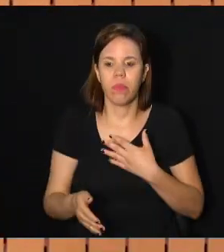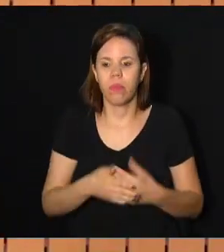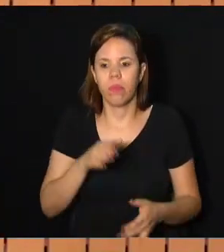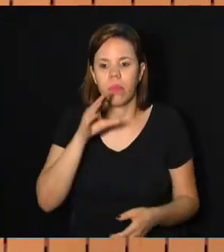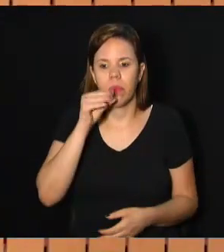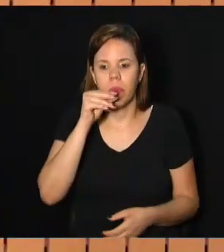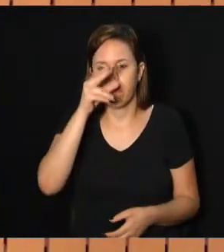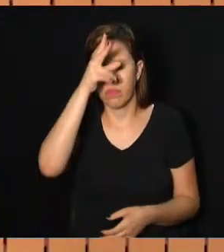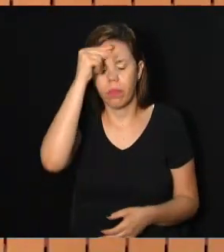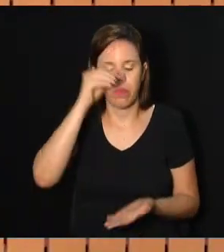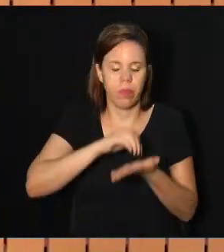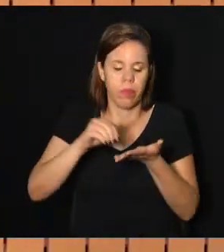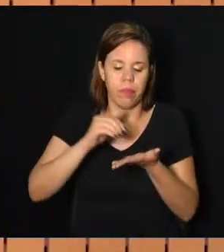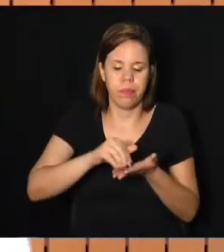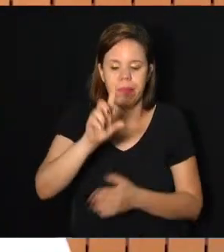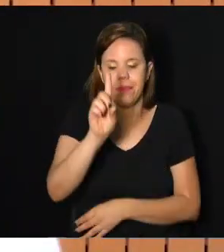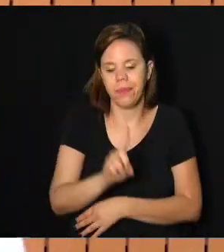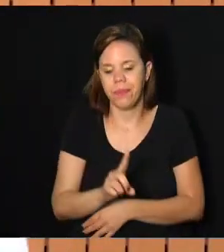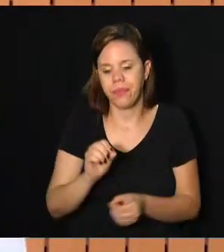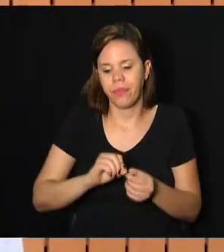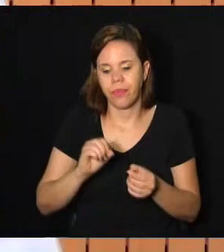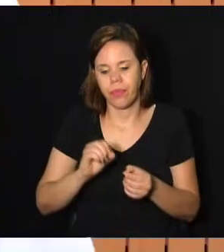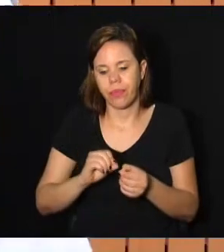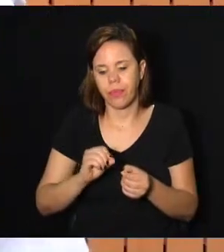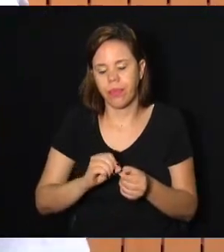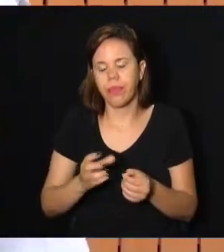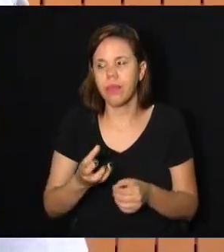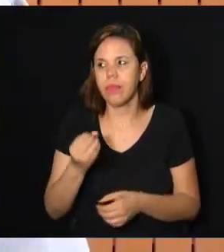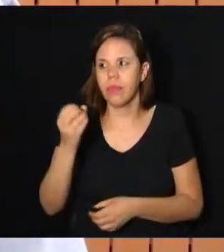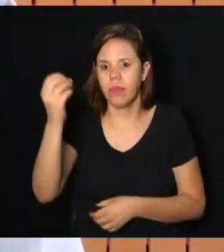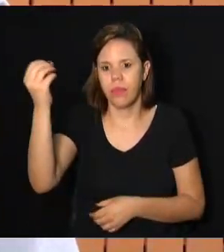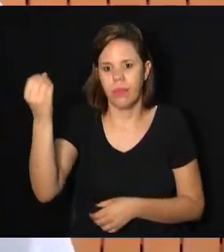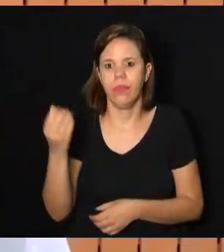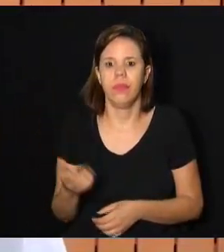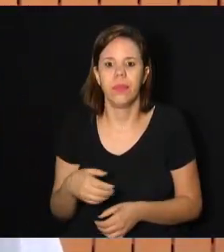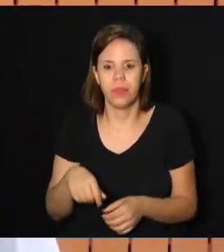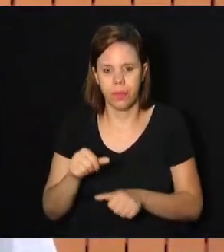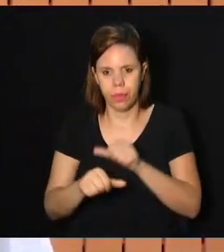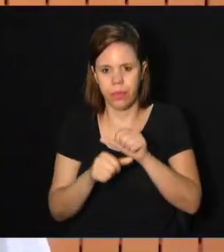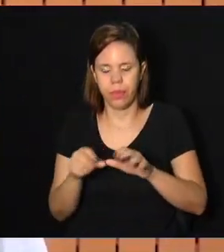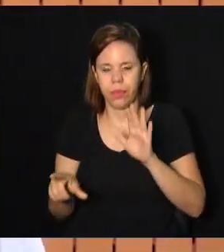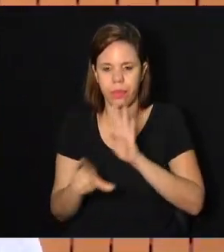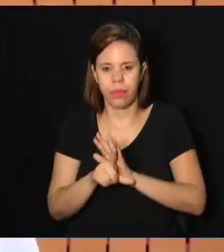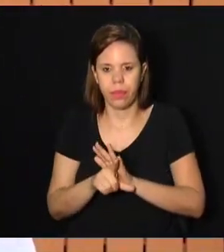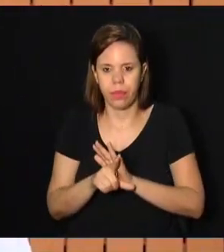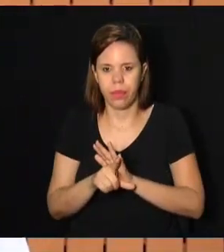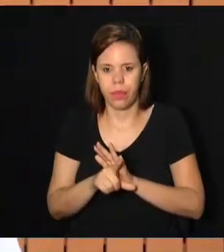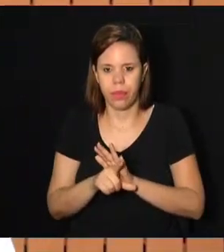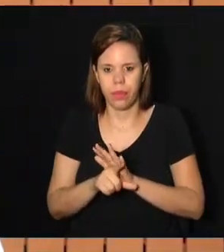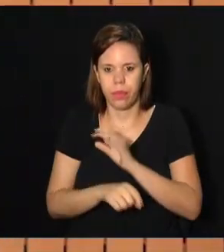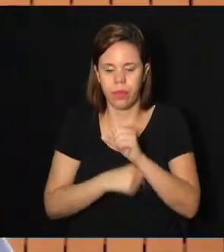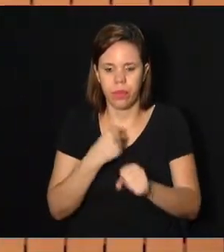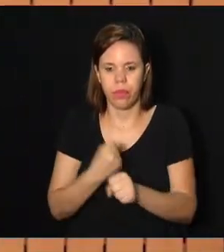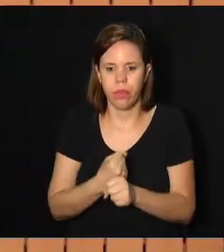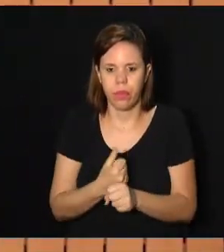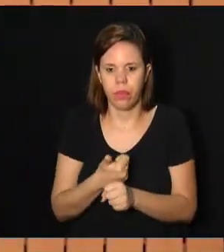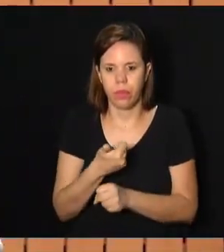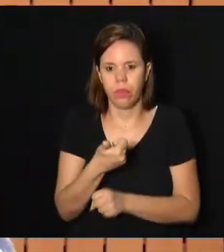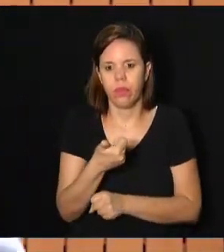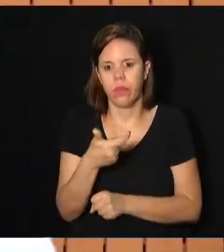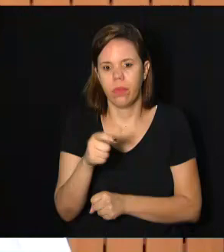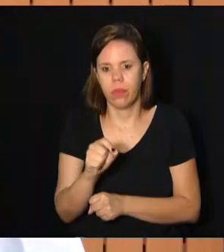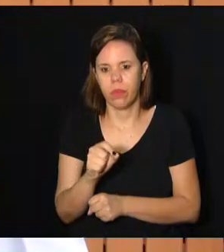público, secretário, diretor, faça a viagem, tão logo tornou-se lei na cidade de Campinas no ano 2010, que tem que